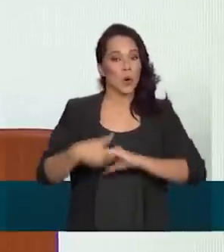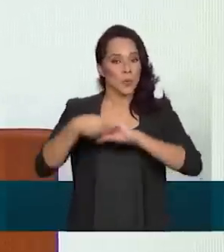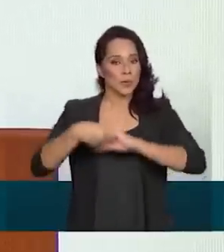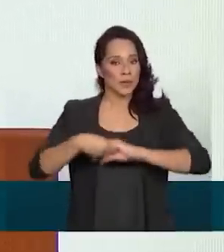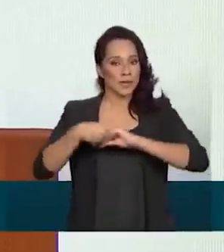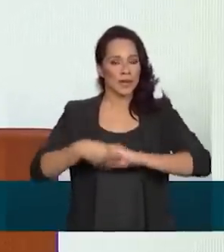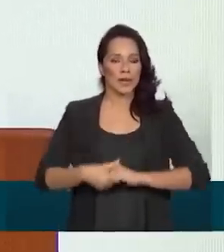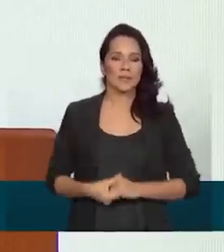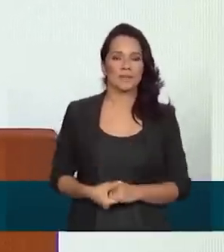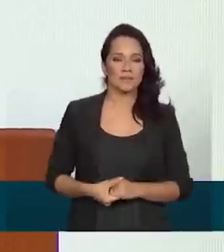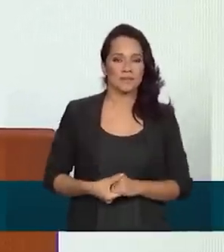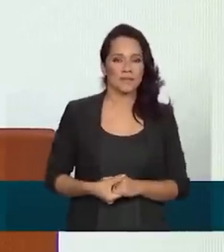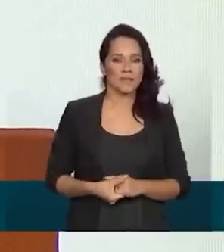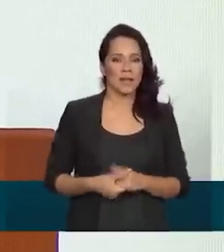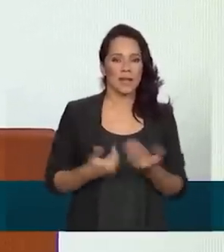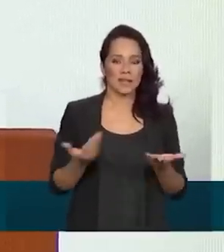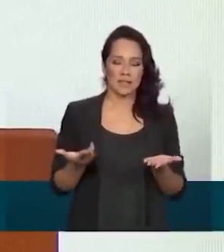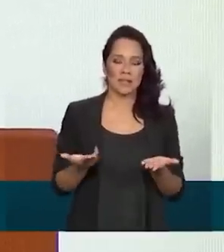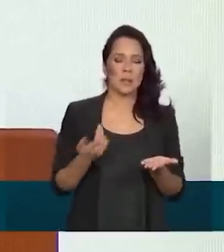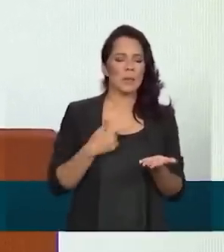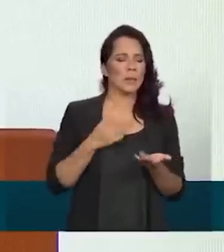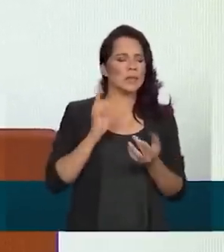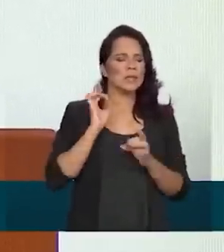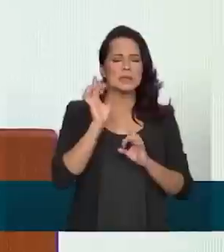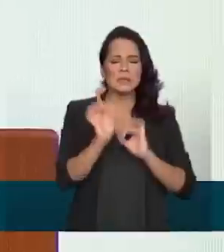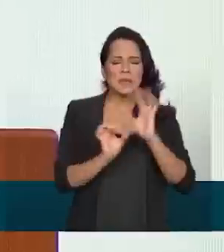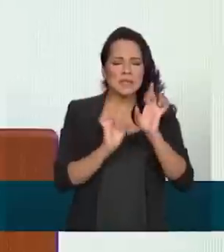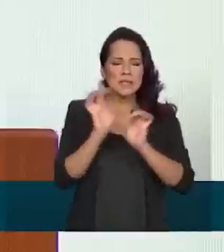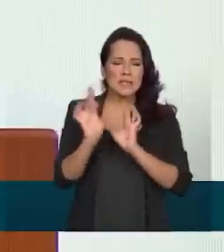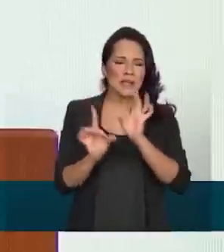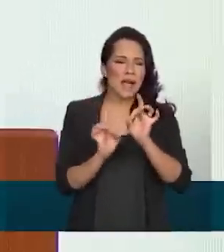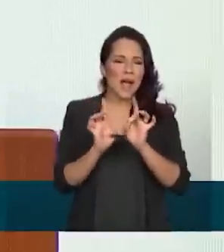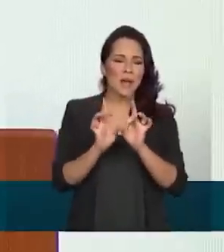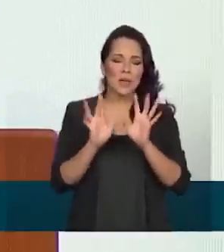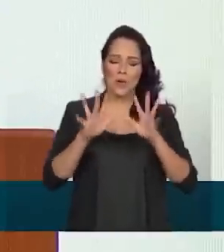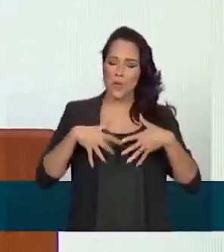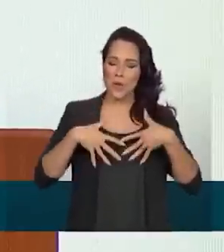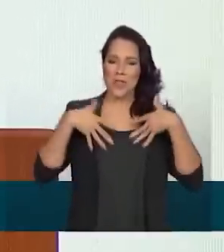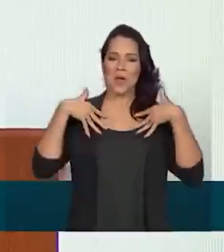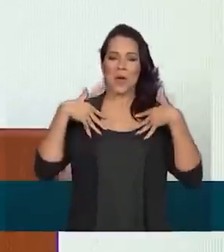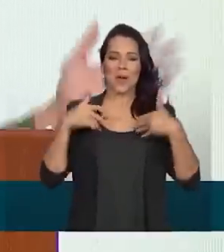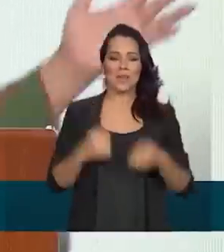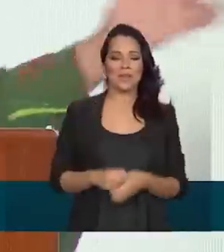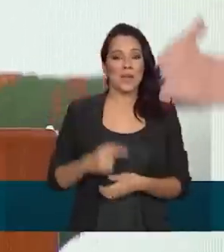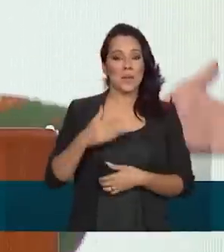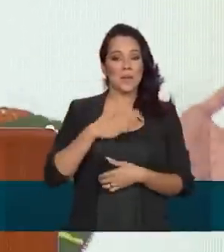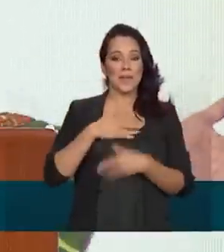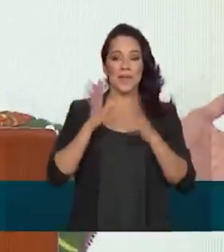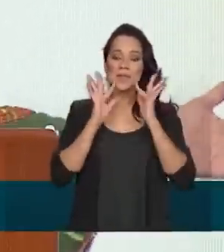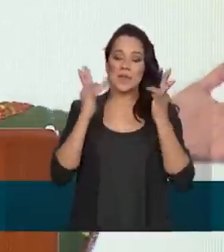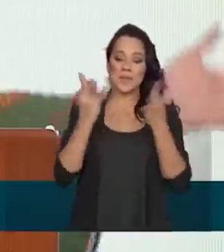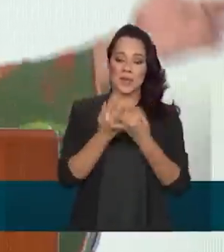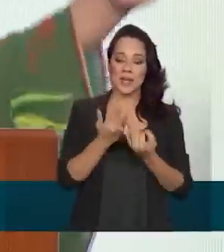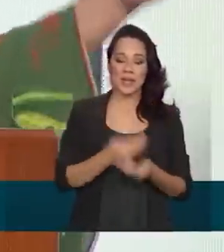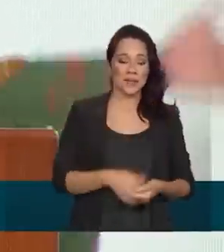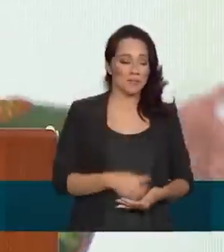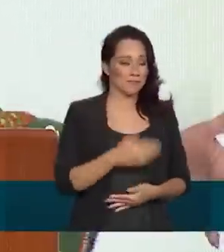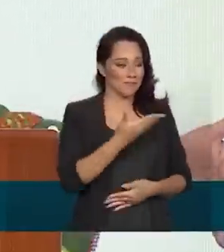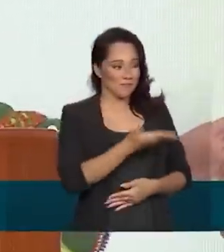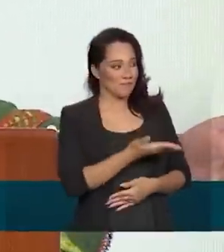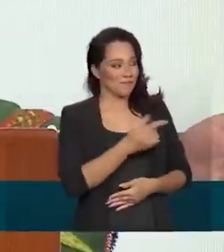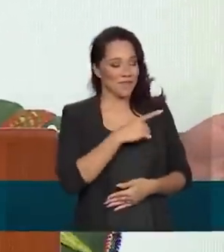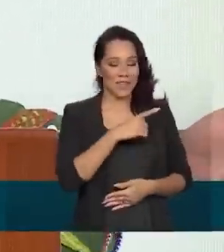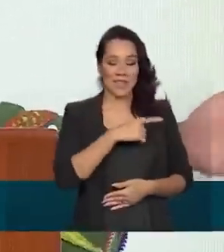saudar de forma ainda muito especial e com muita honra a minha família que está